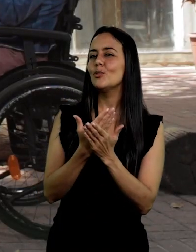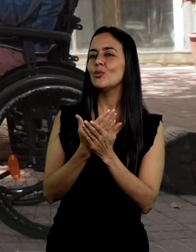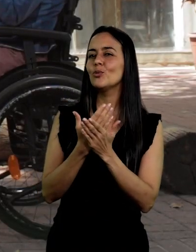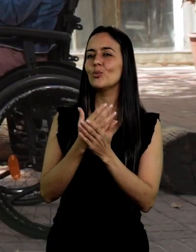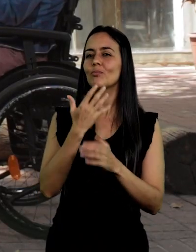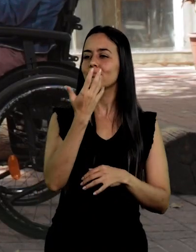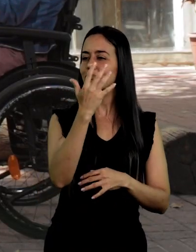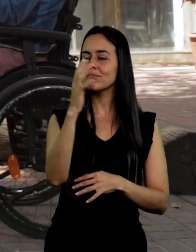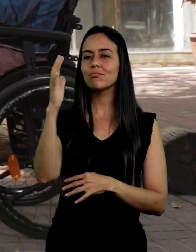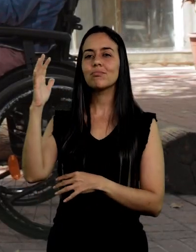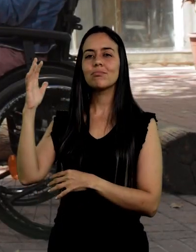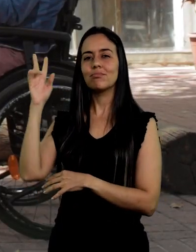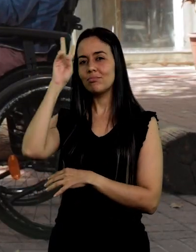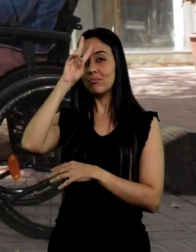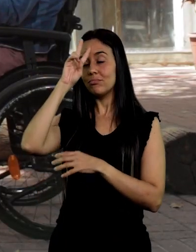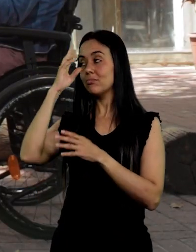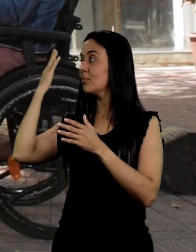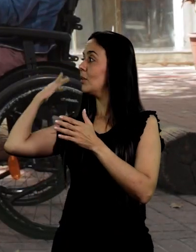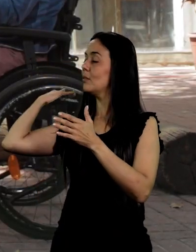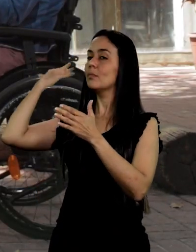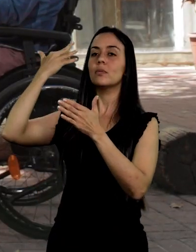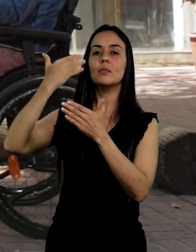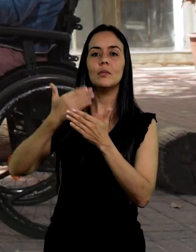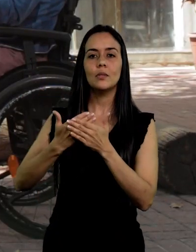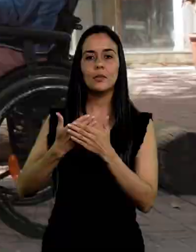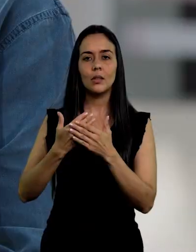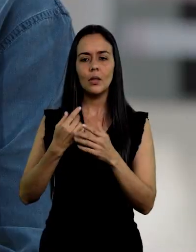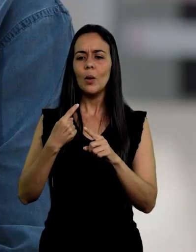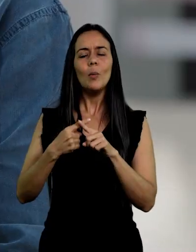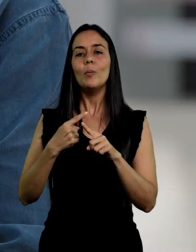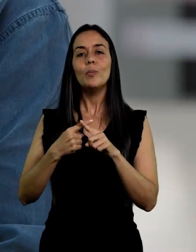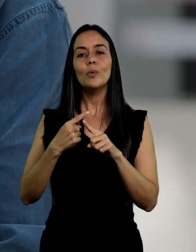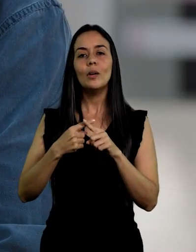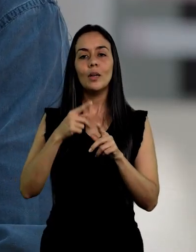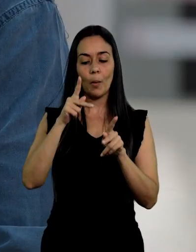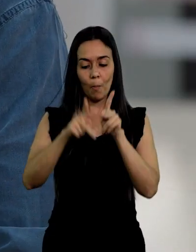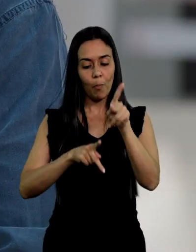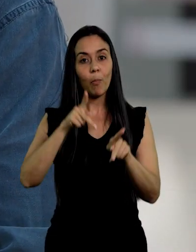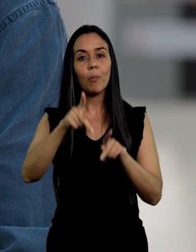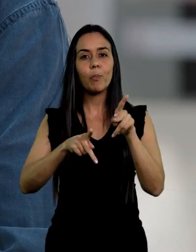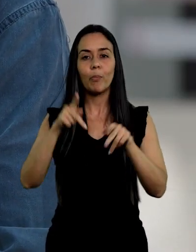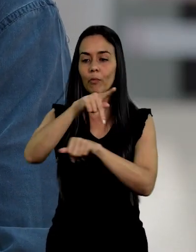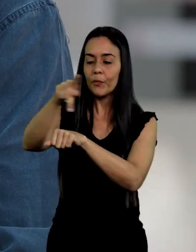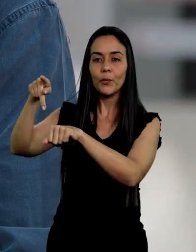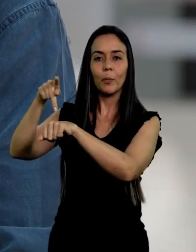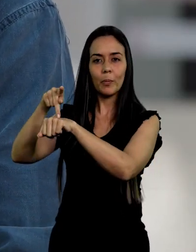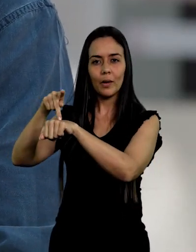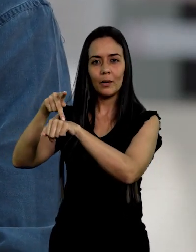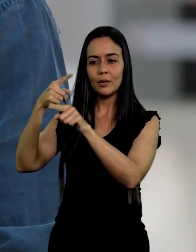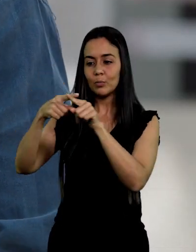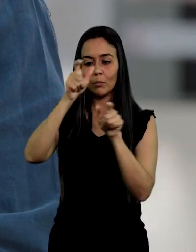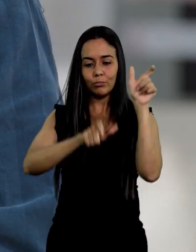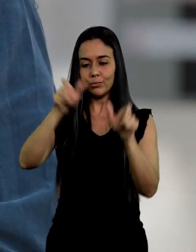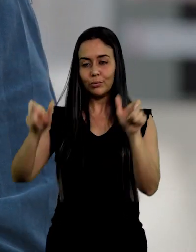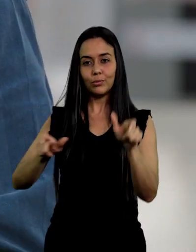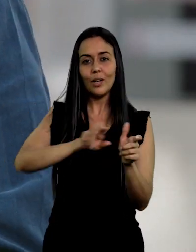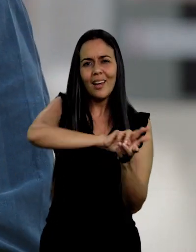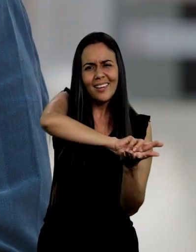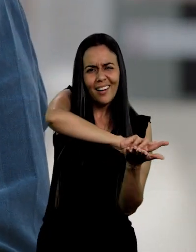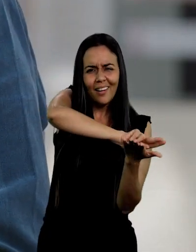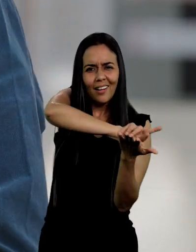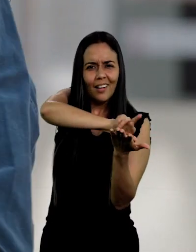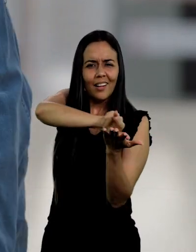ver, assim, que a humanidade só existe por causa da diferença, né? Só o processo de diferenciação que deu